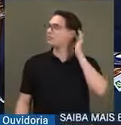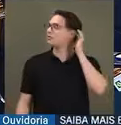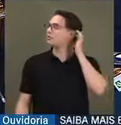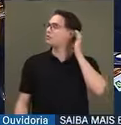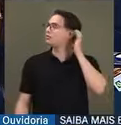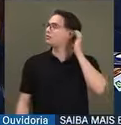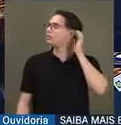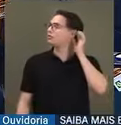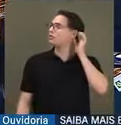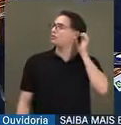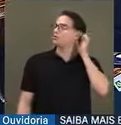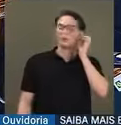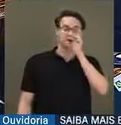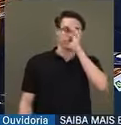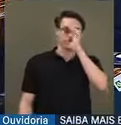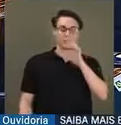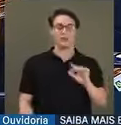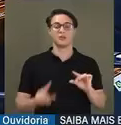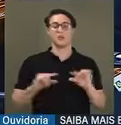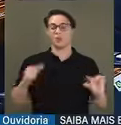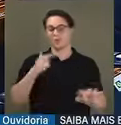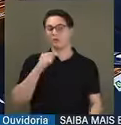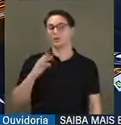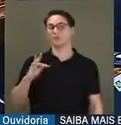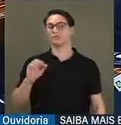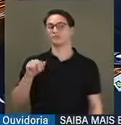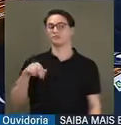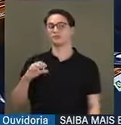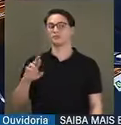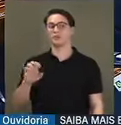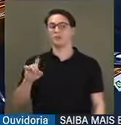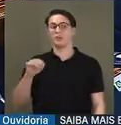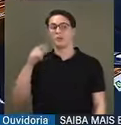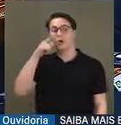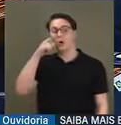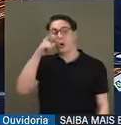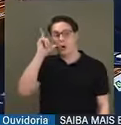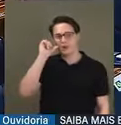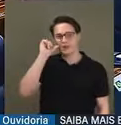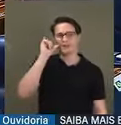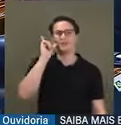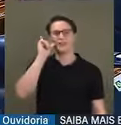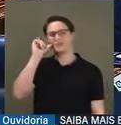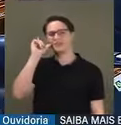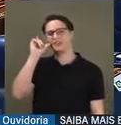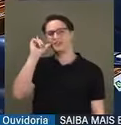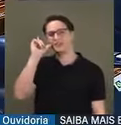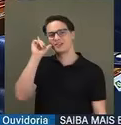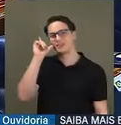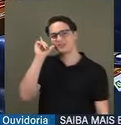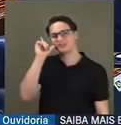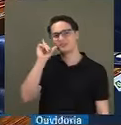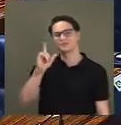aqui de Tancredo Neves. Inclusive ontem, curiosamente, coincidentemente,